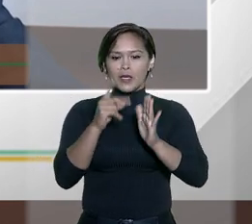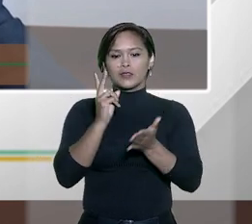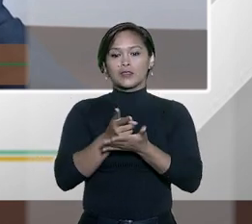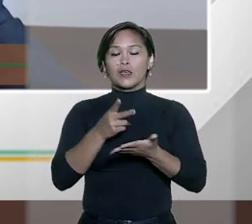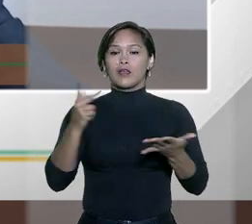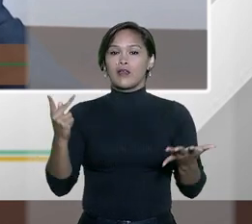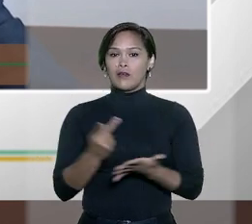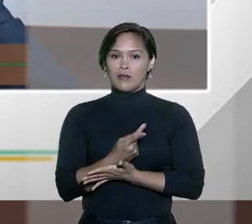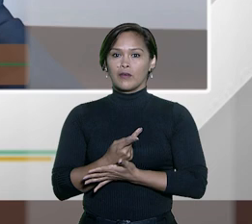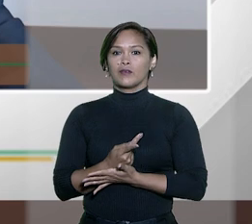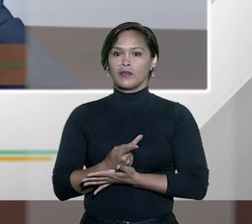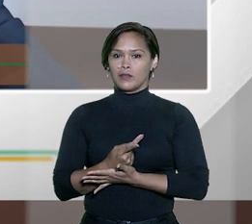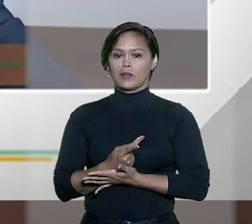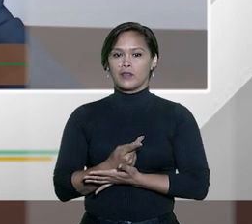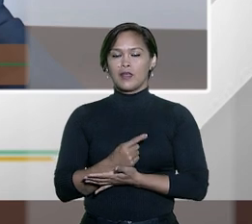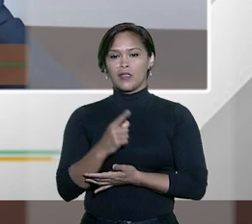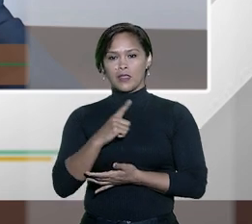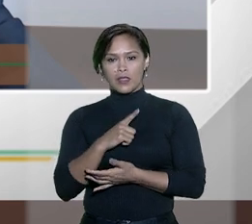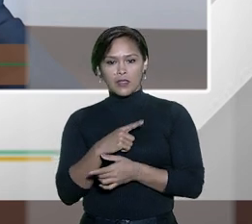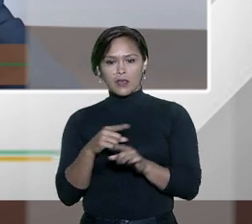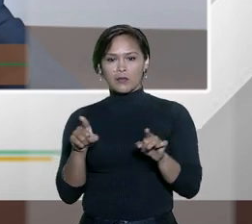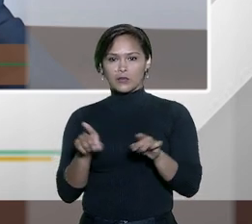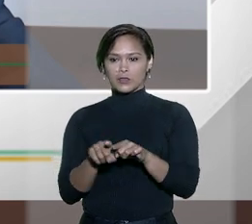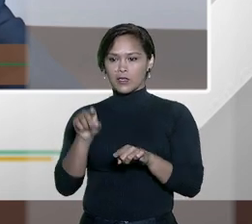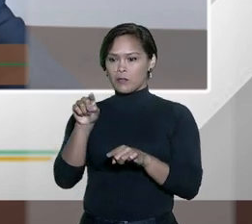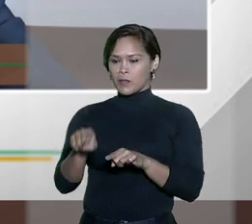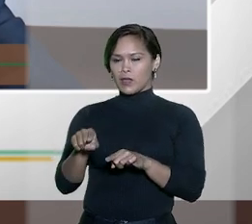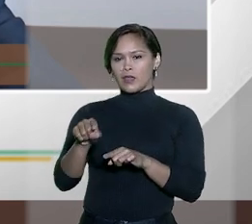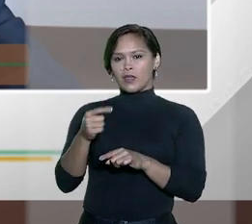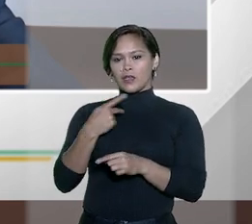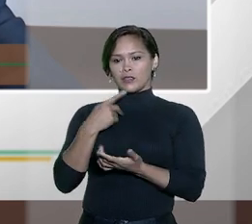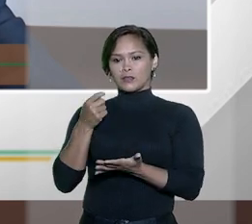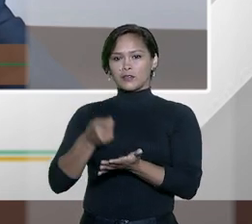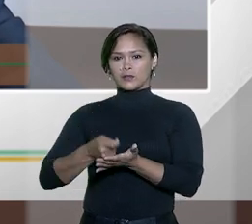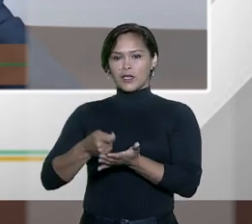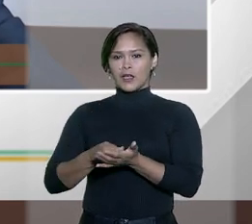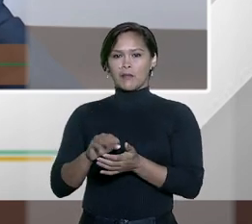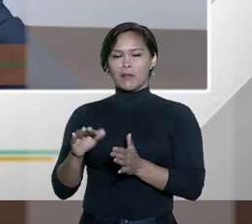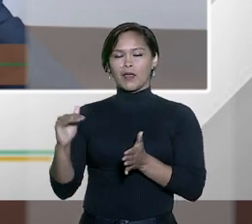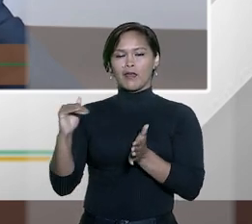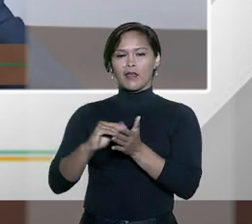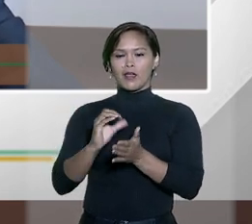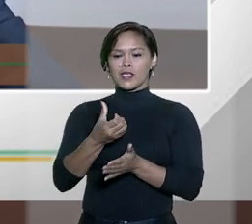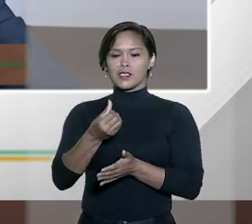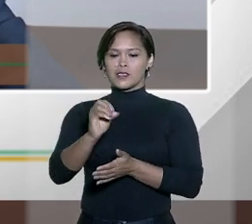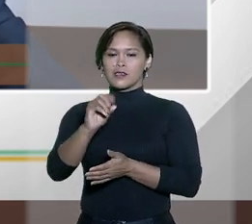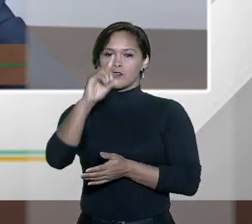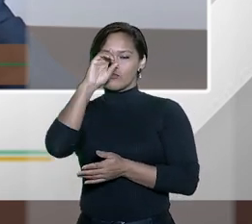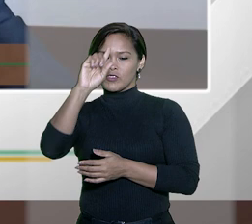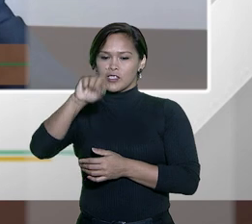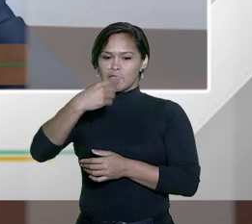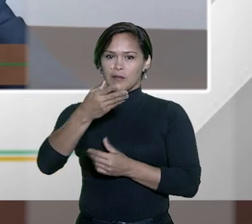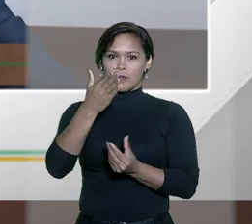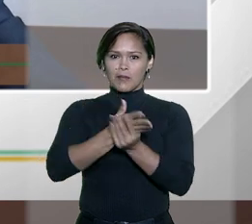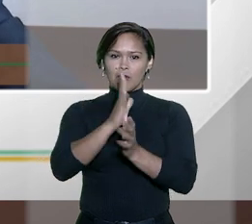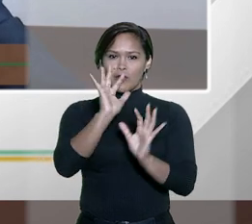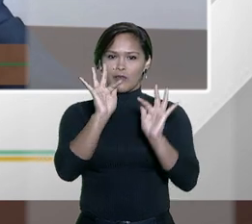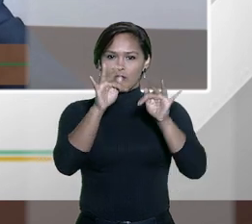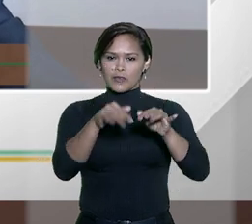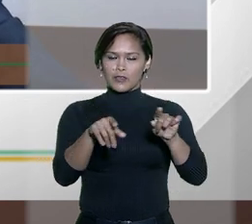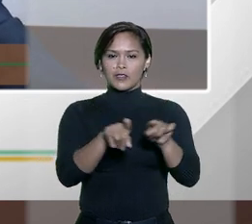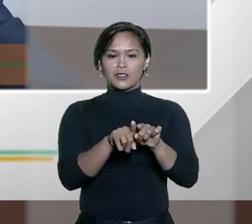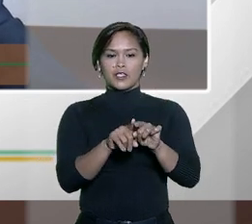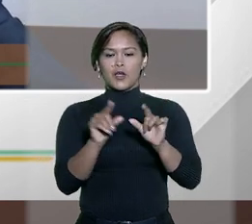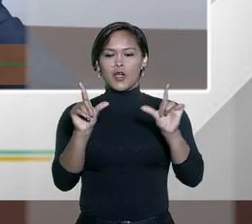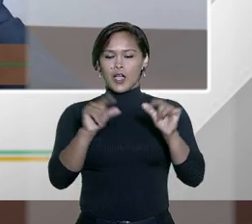sempre acontece. Nós temos aqui, enfim, esse pagamento em até 60 dias do trânsito em julgado, para dívidas